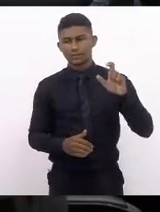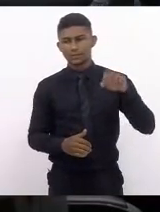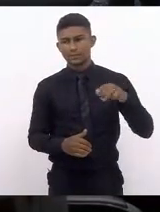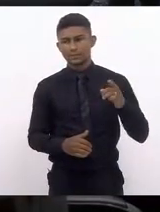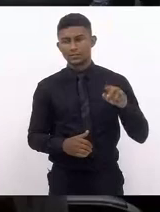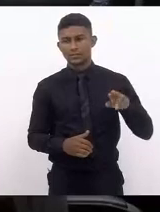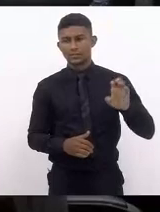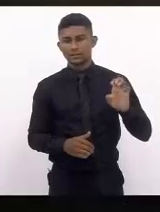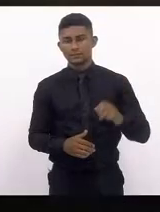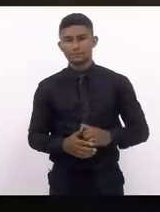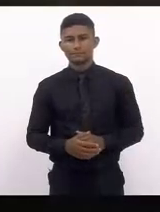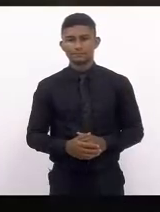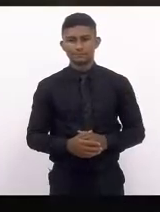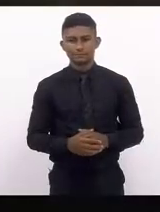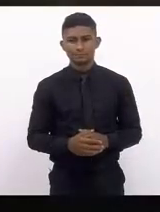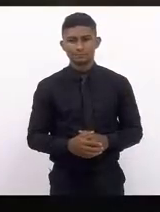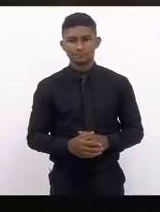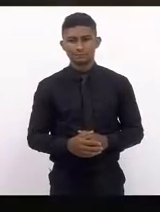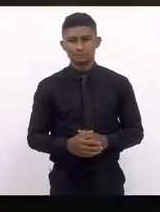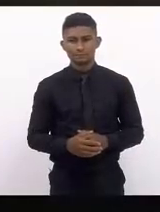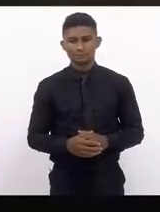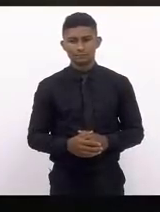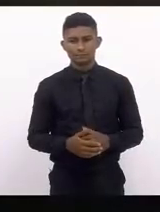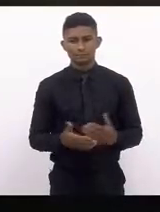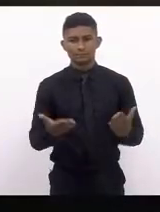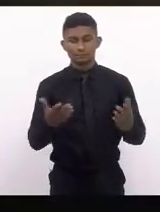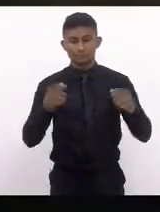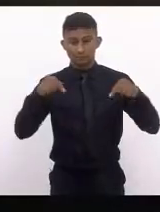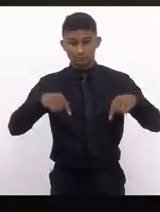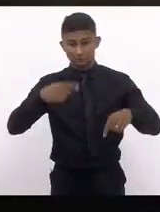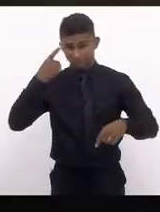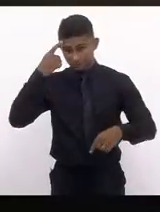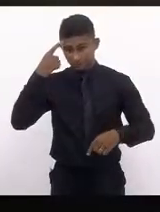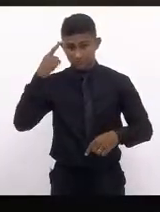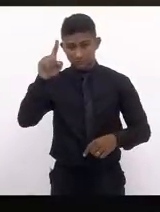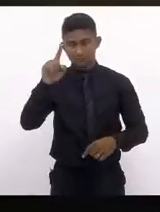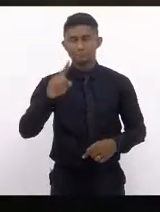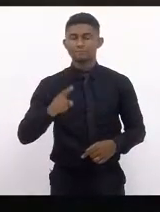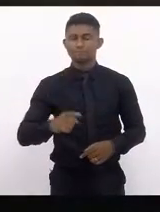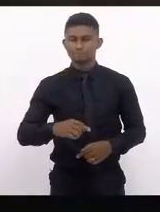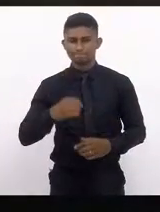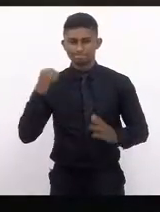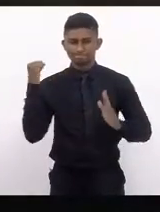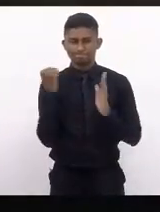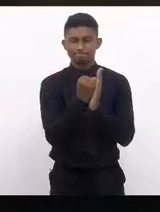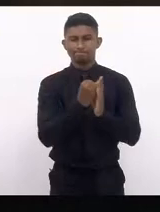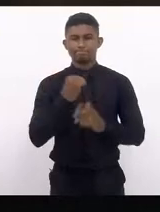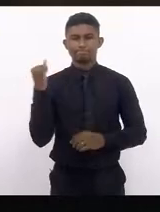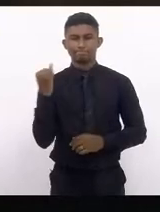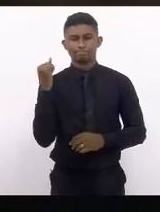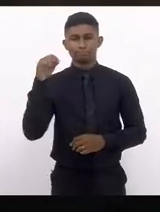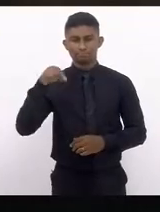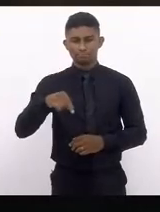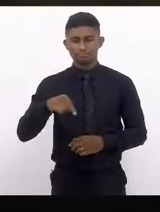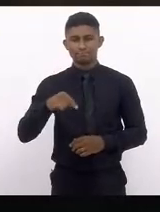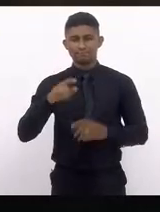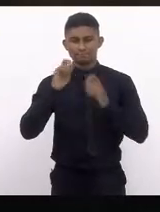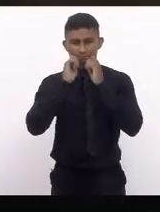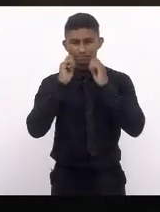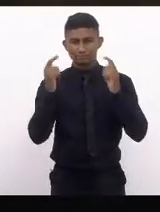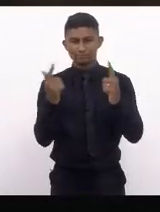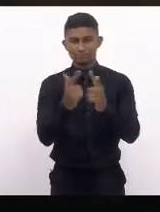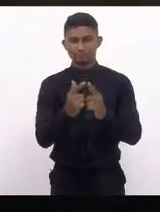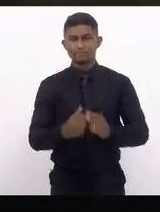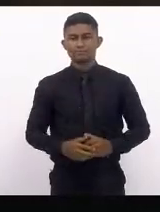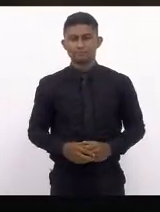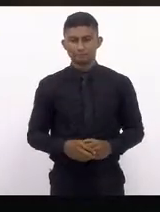Presidente presente hoje é mais um dia história com dia vitorioso na que na alerj a